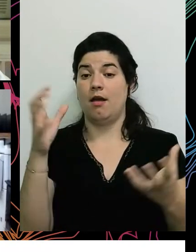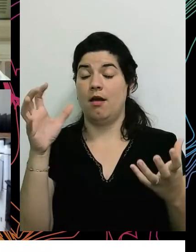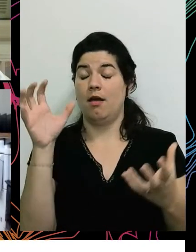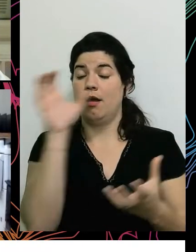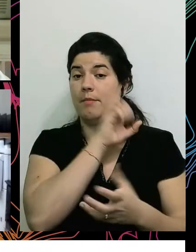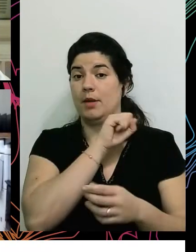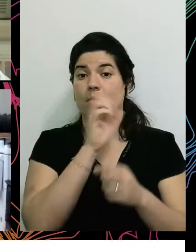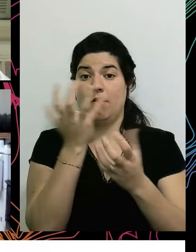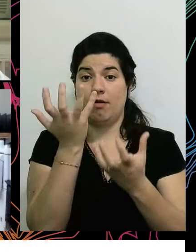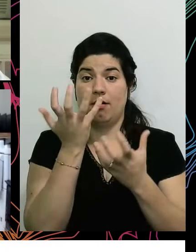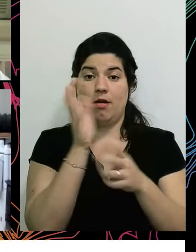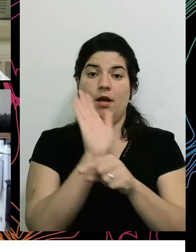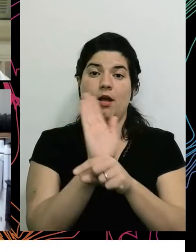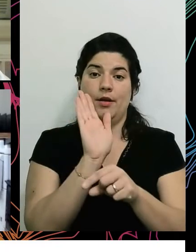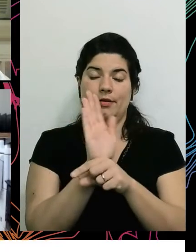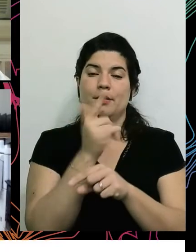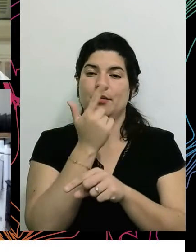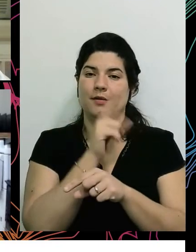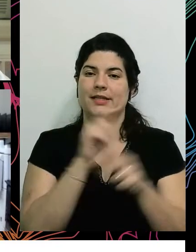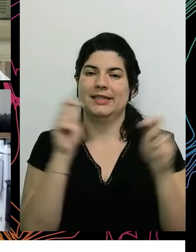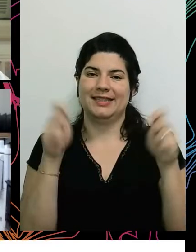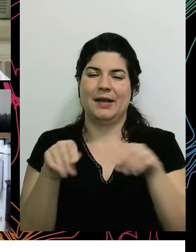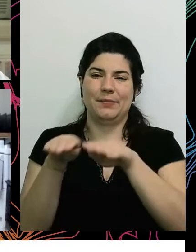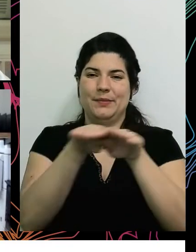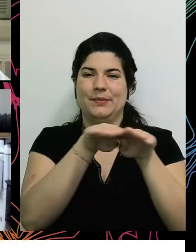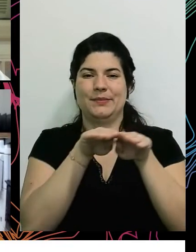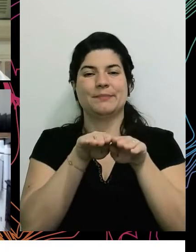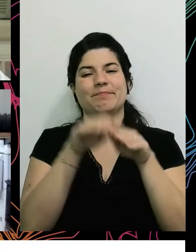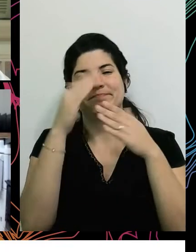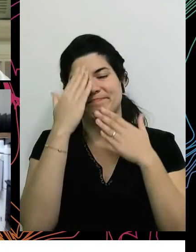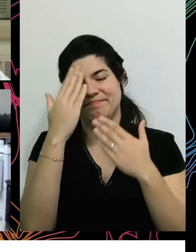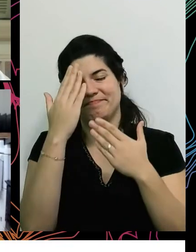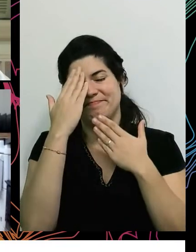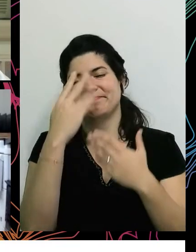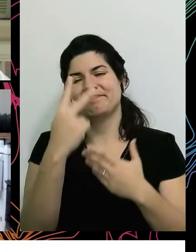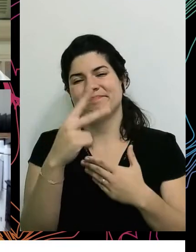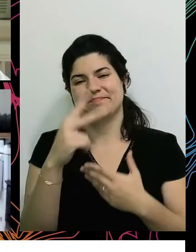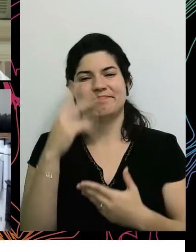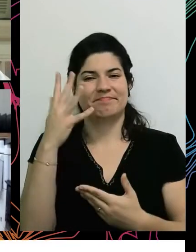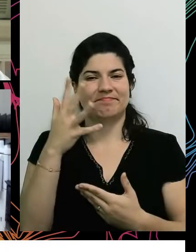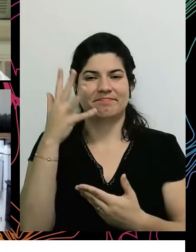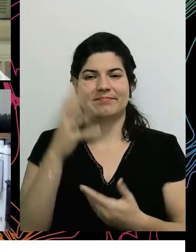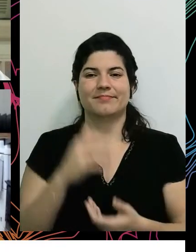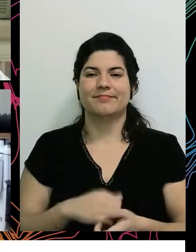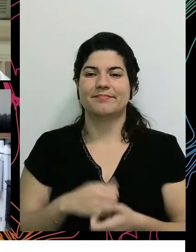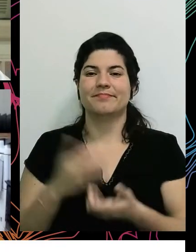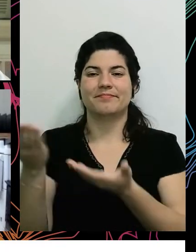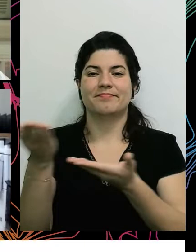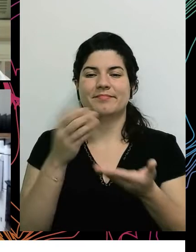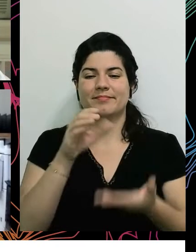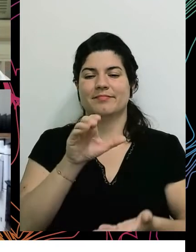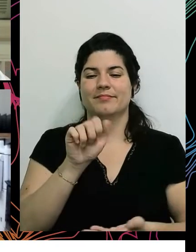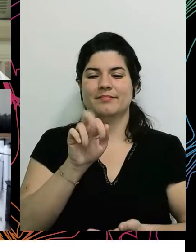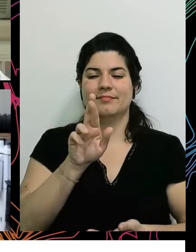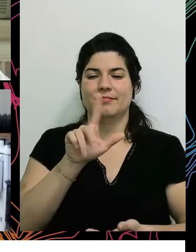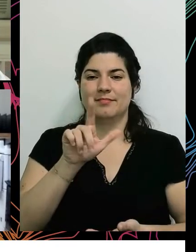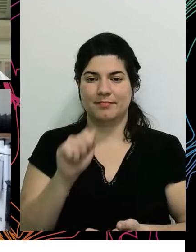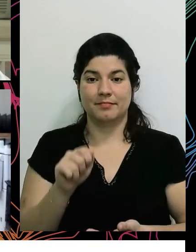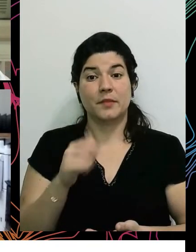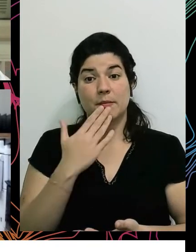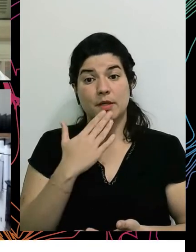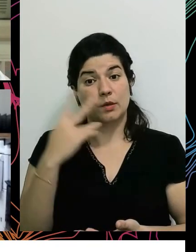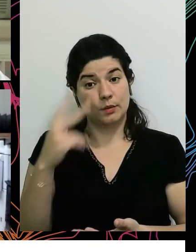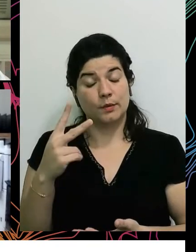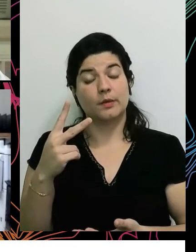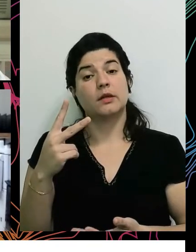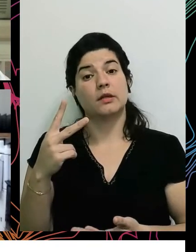essa equidade quanto antes. Muito obrigada pelas suas palavras. Vou passar para a Carla, então. Carla, vou pedir para você fazer suas